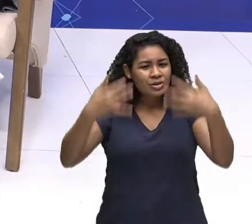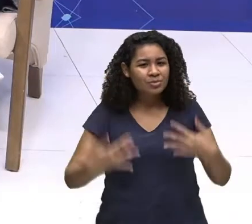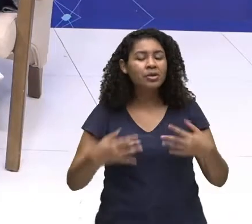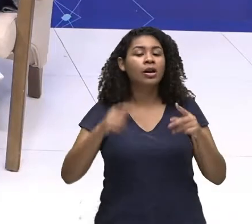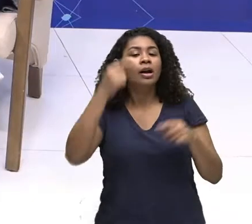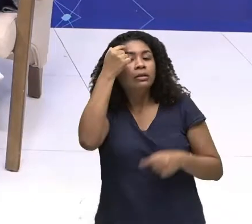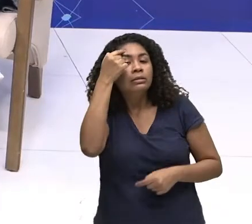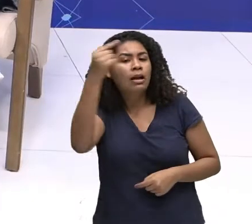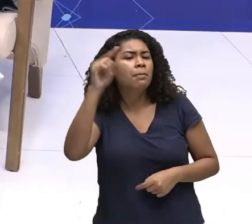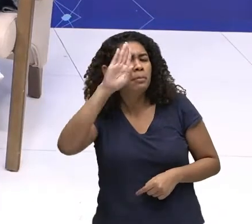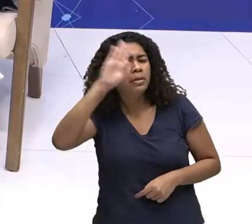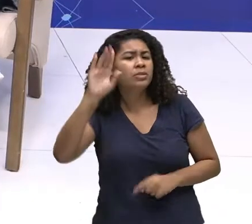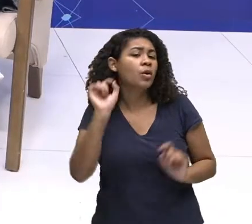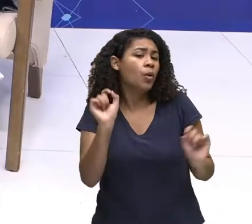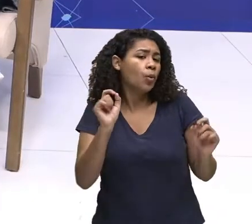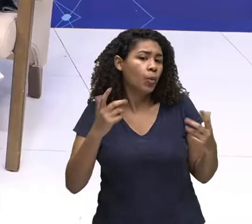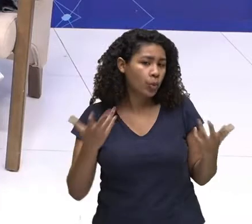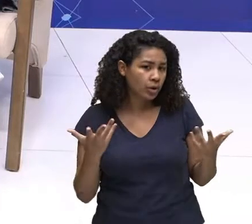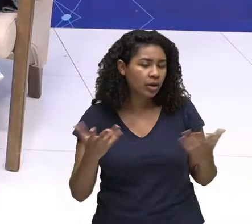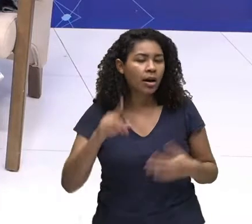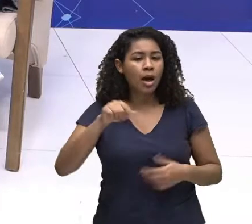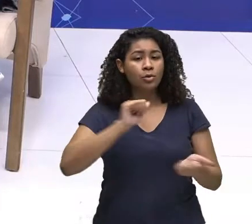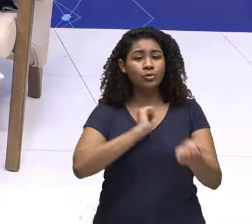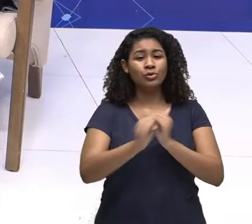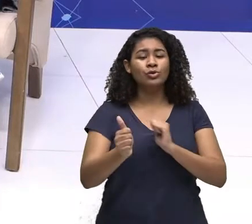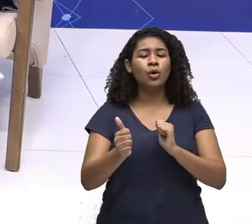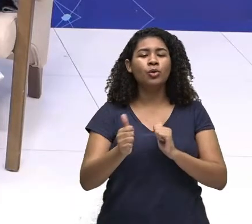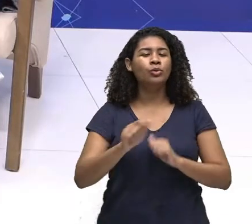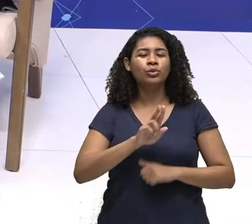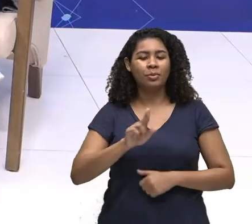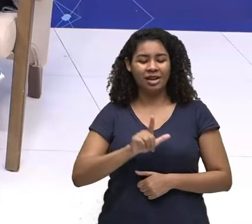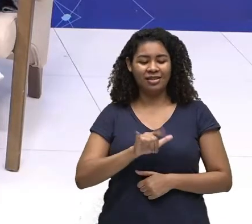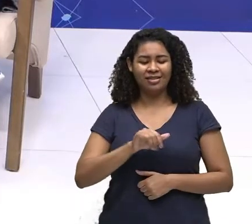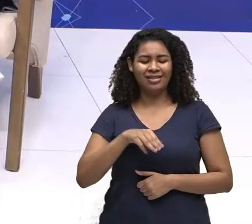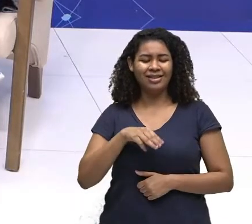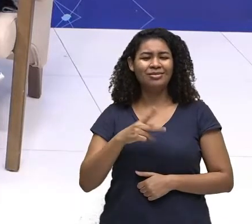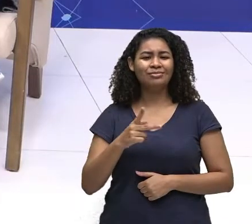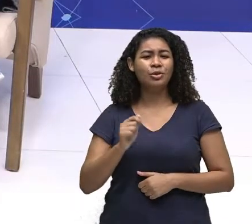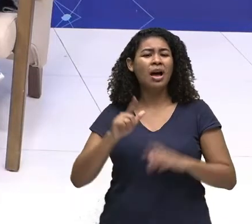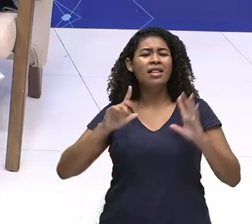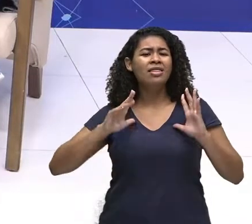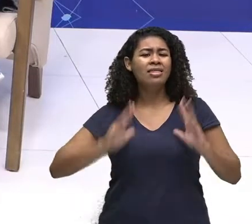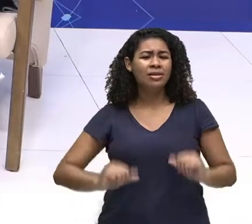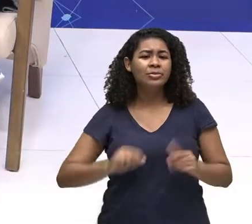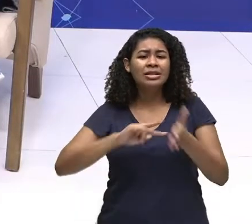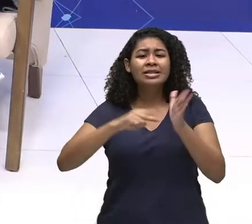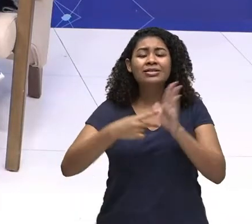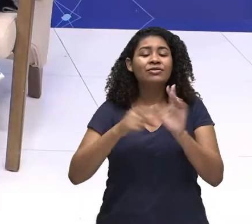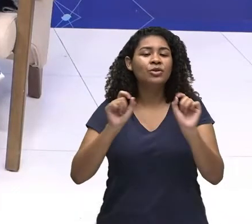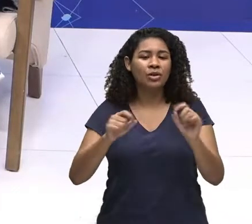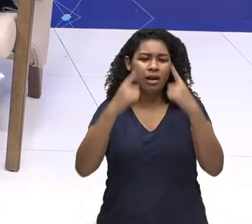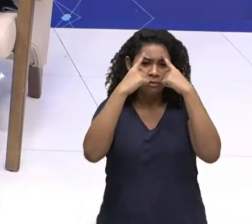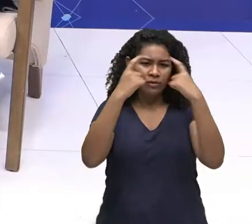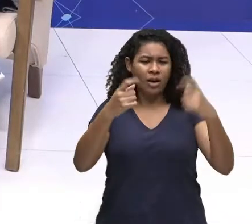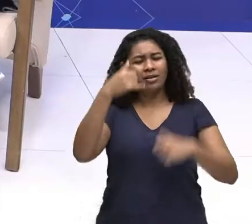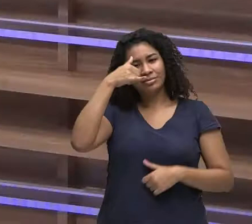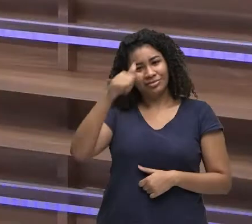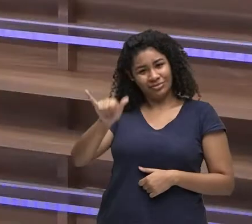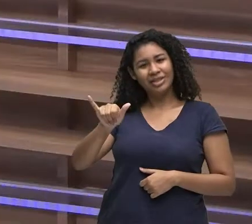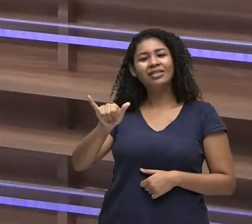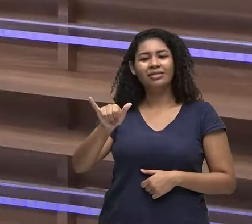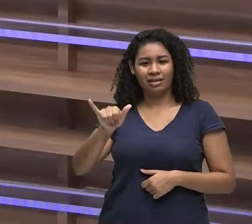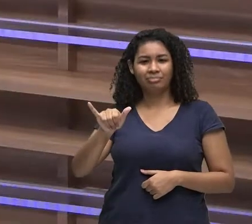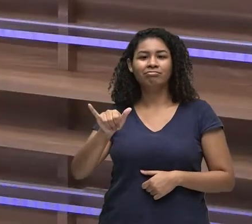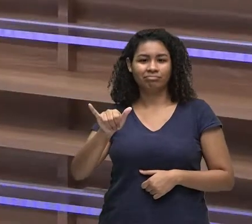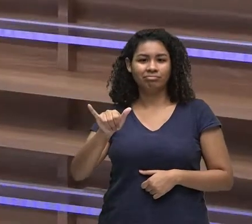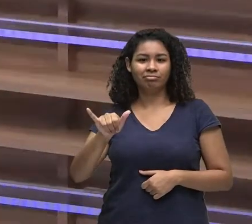a ideia do fair play é justamente o jogo limpo, né? O que a palavra significa, sim, na raiz, é o jogo limpo. E